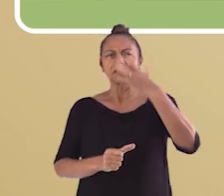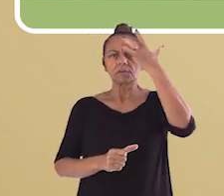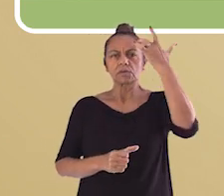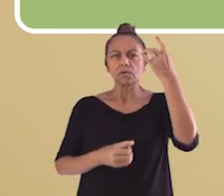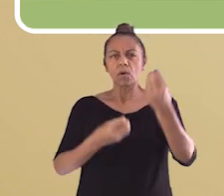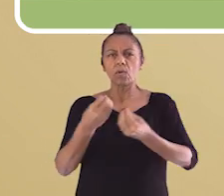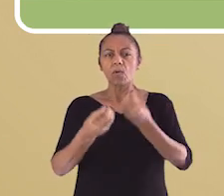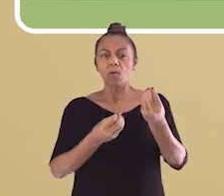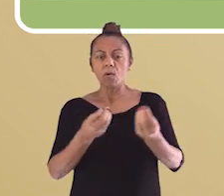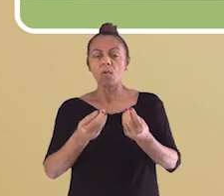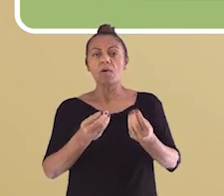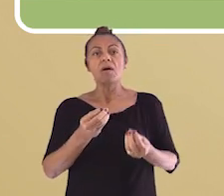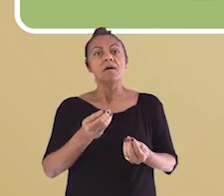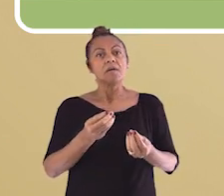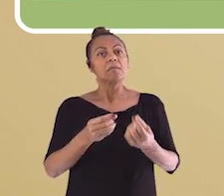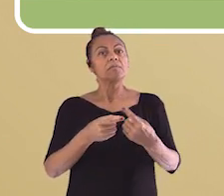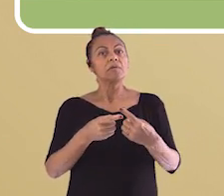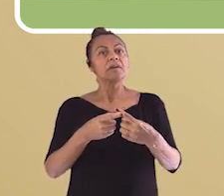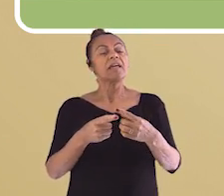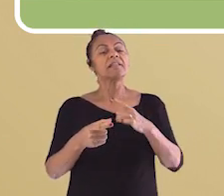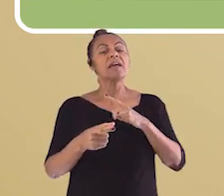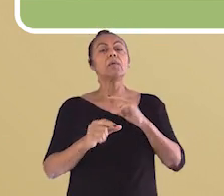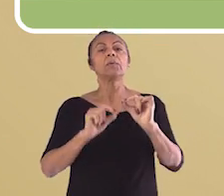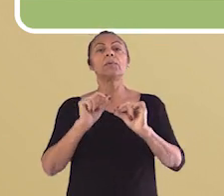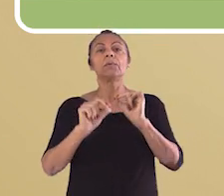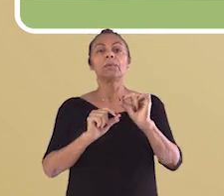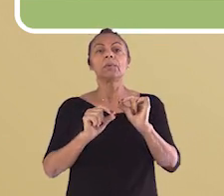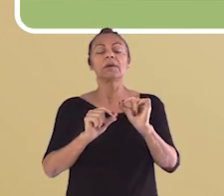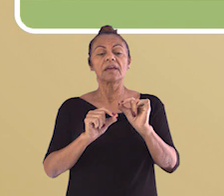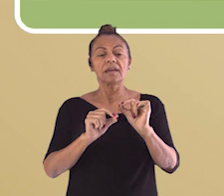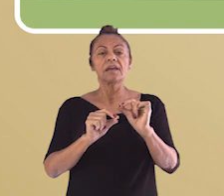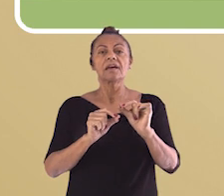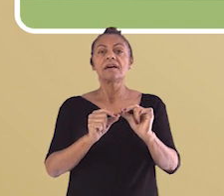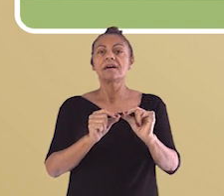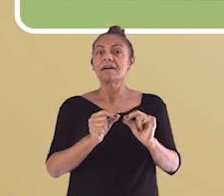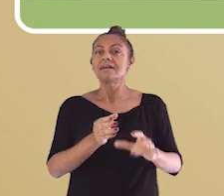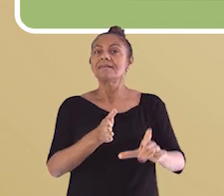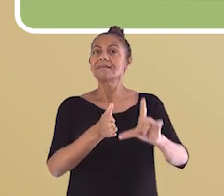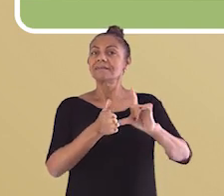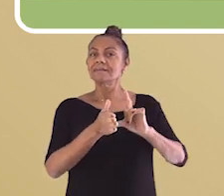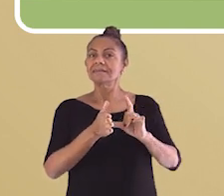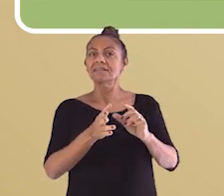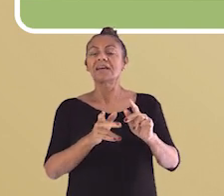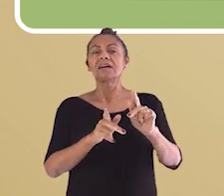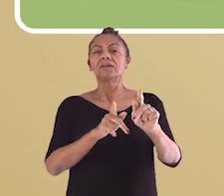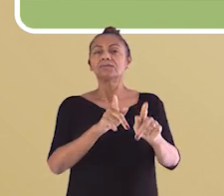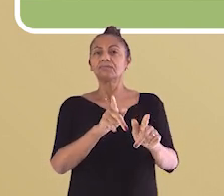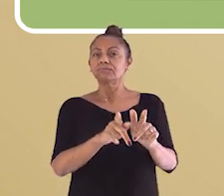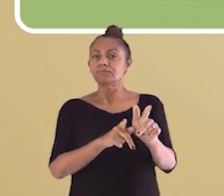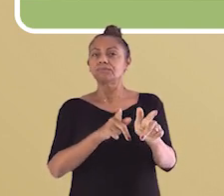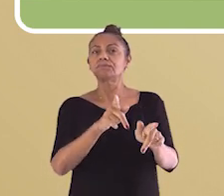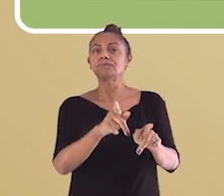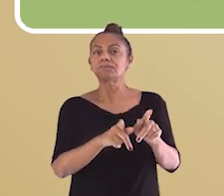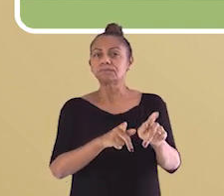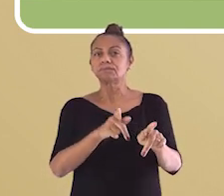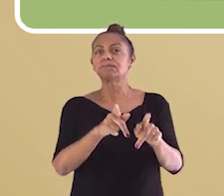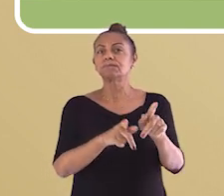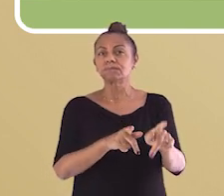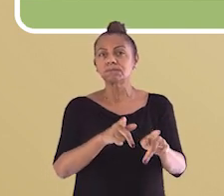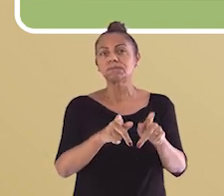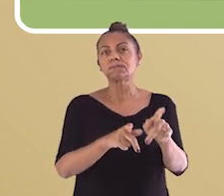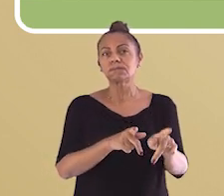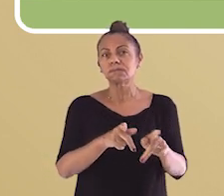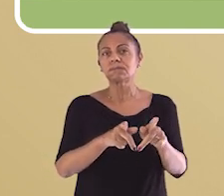coisas. Antes da máquina a vapor, por exemplo, não existiam os trens, pois os primeiros trens eram movidos a